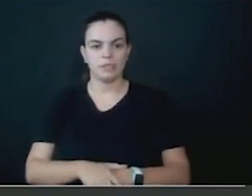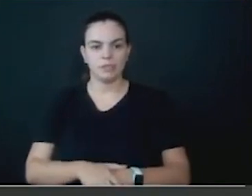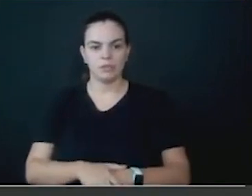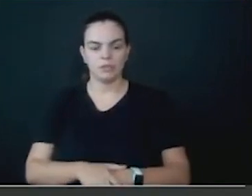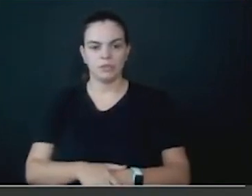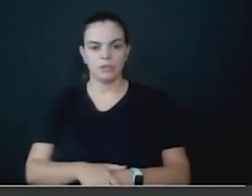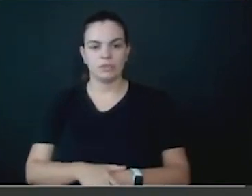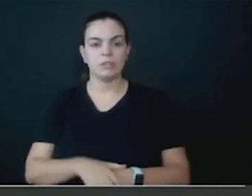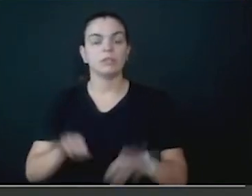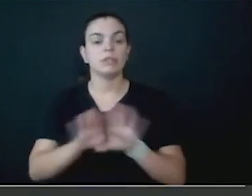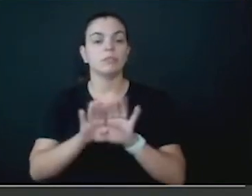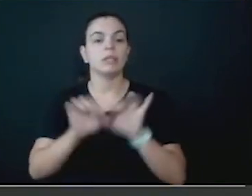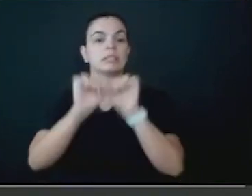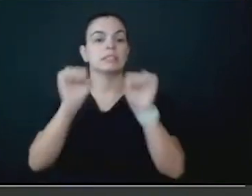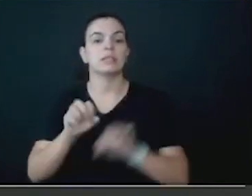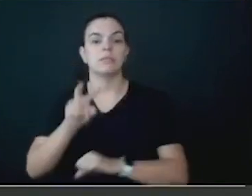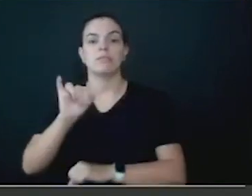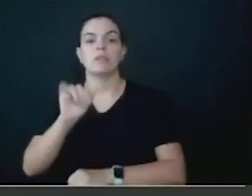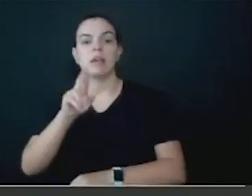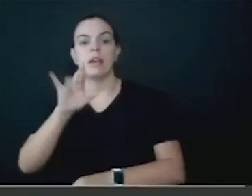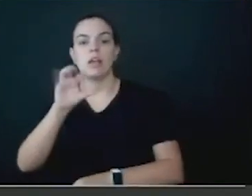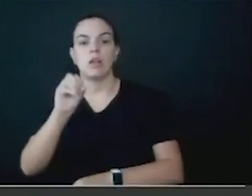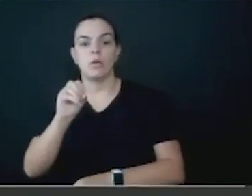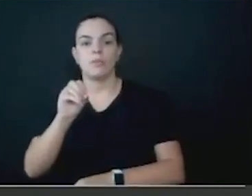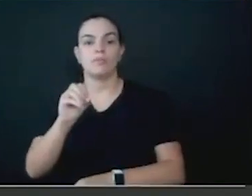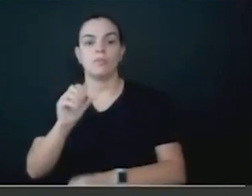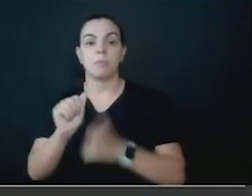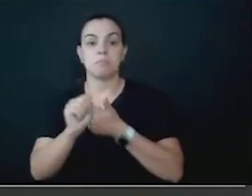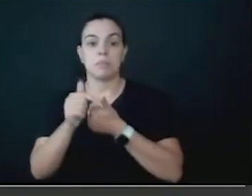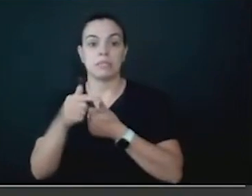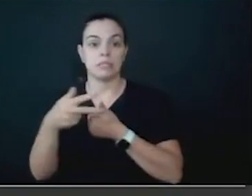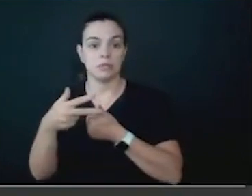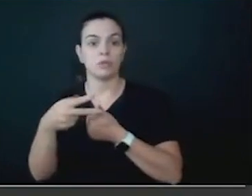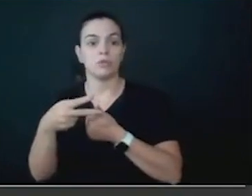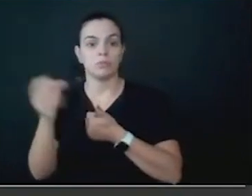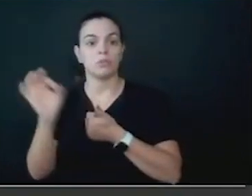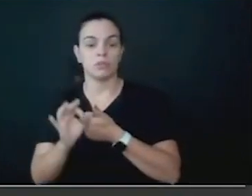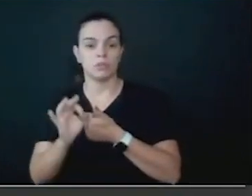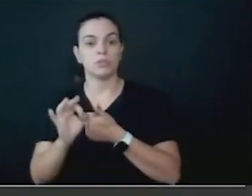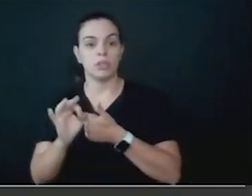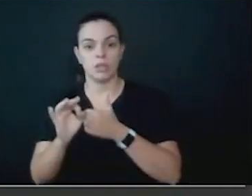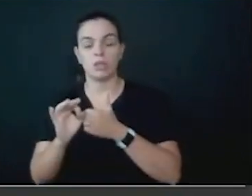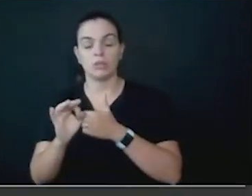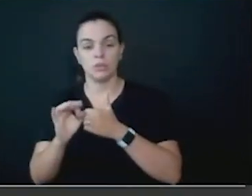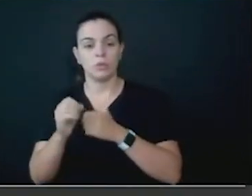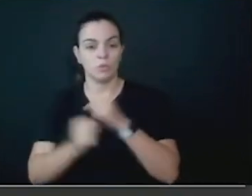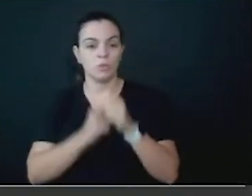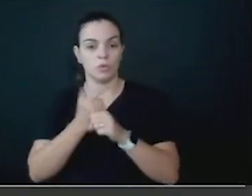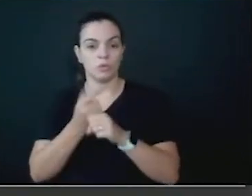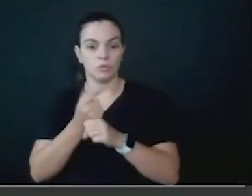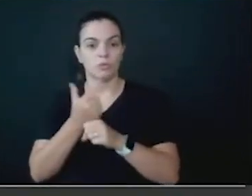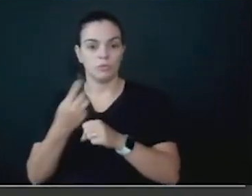está prevista a conclusão, e nós estamos em 72%, dentro do que estava previsto para 2023. Ampliar o percentual